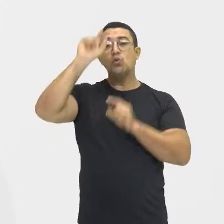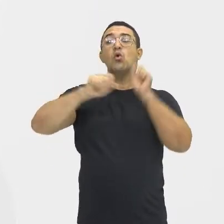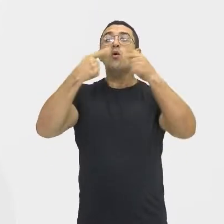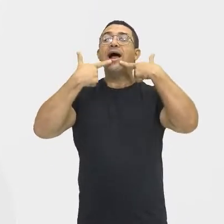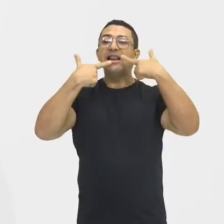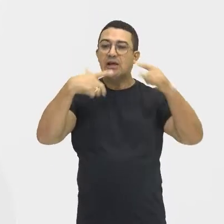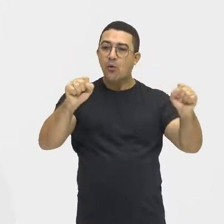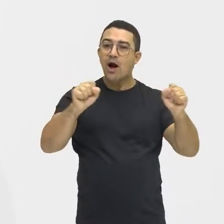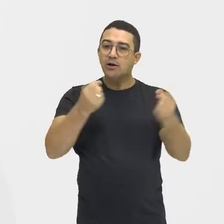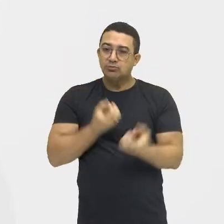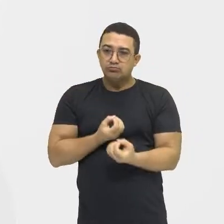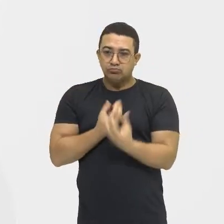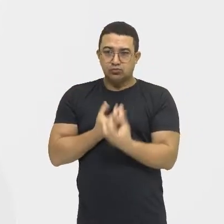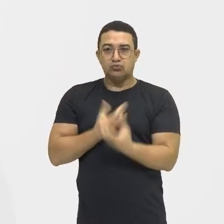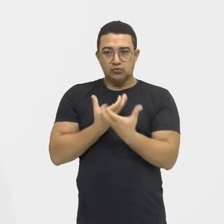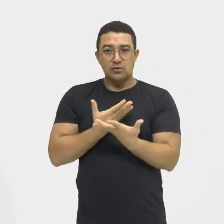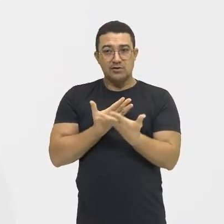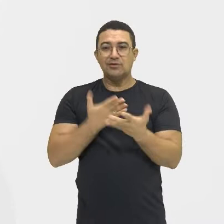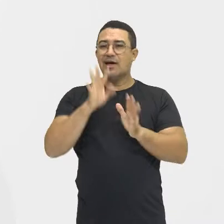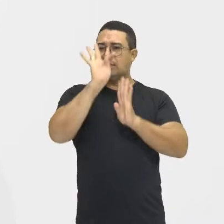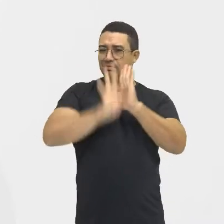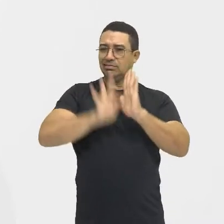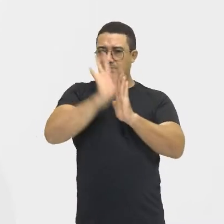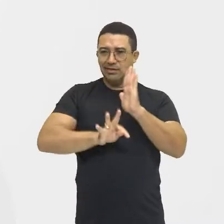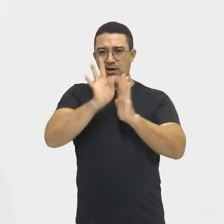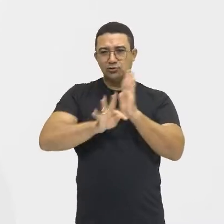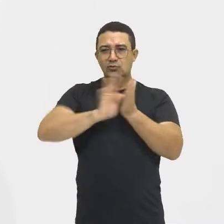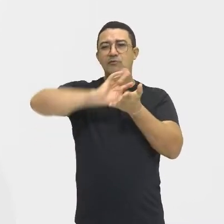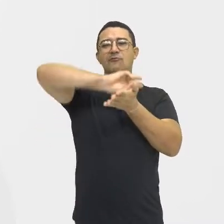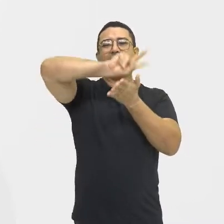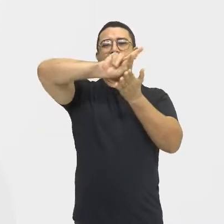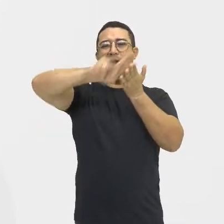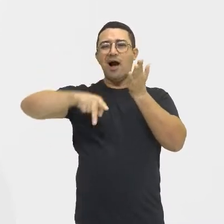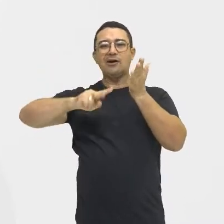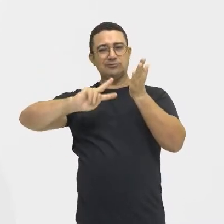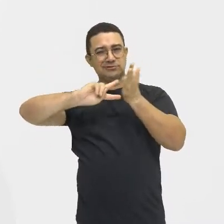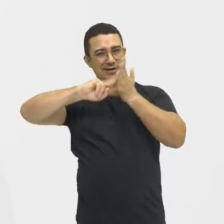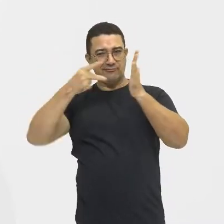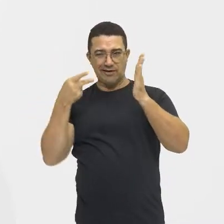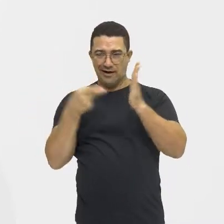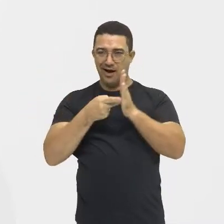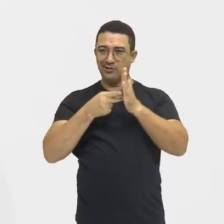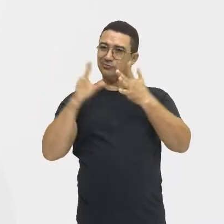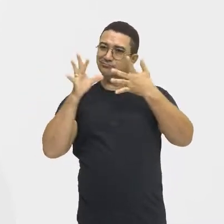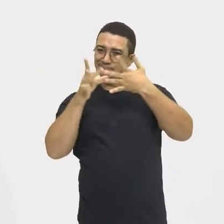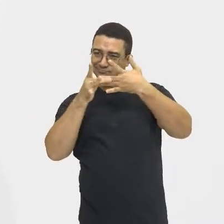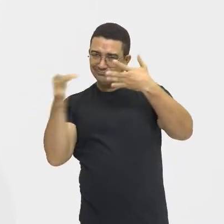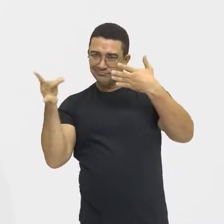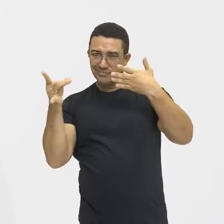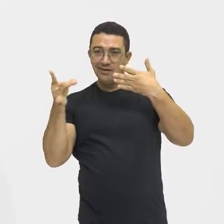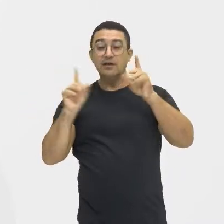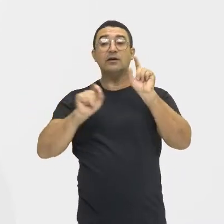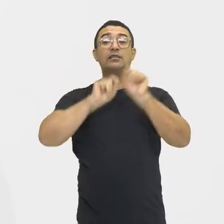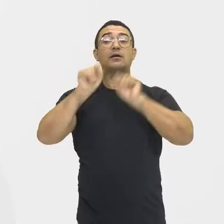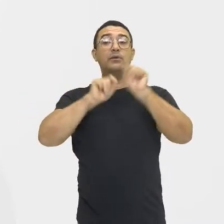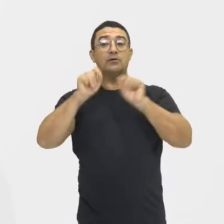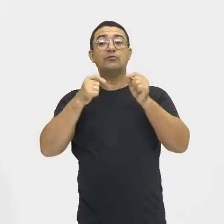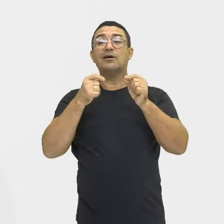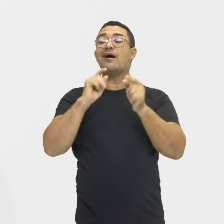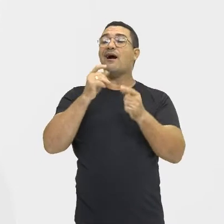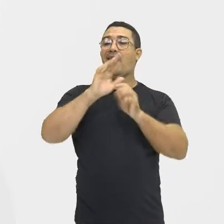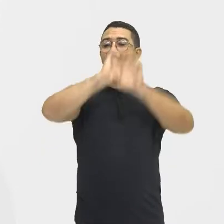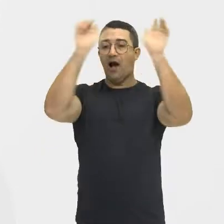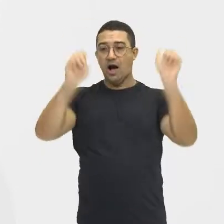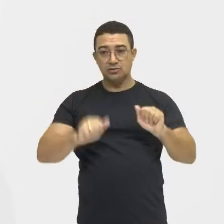de textos multissemióticos. O nosso detalhamento é o sentido da arte na construção do conhecimento